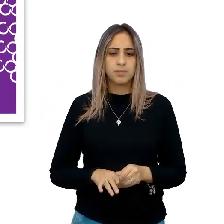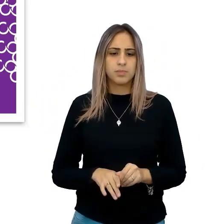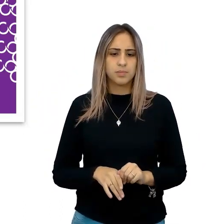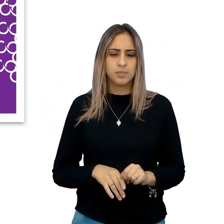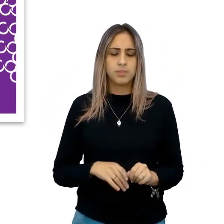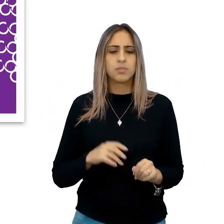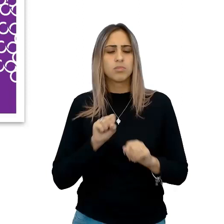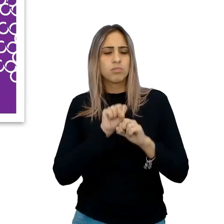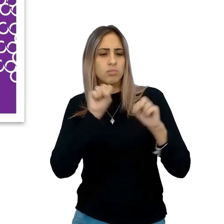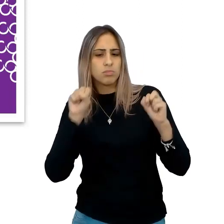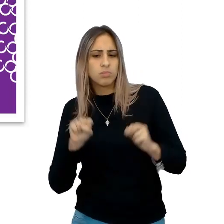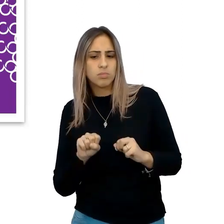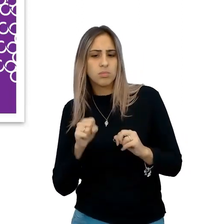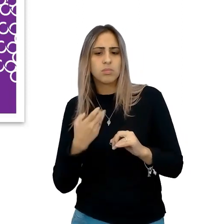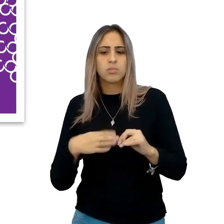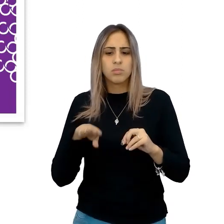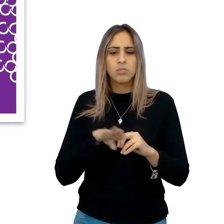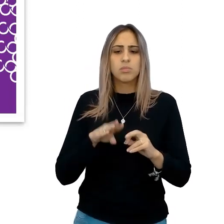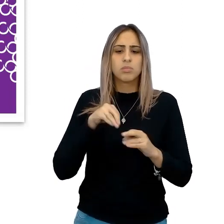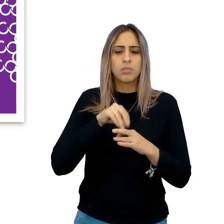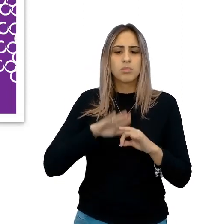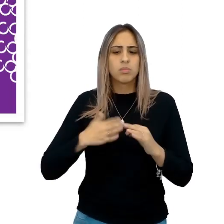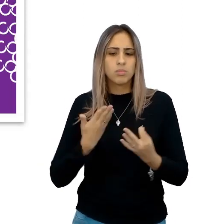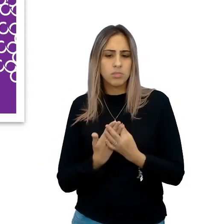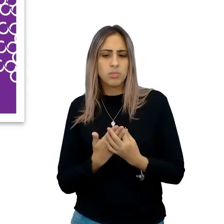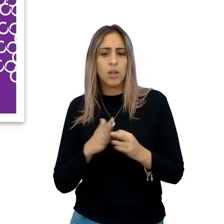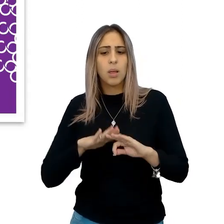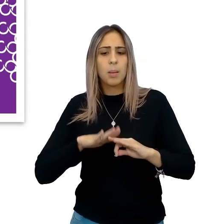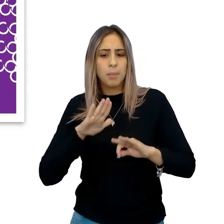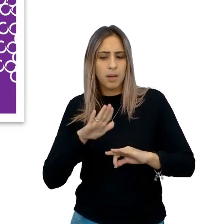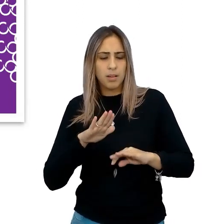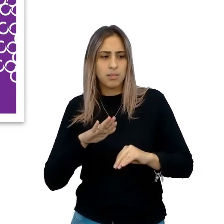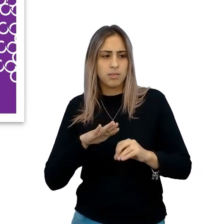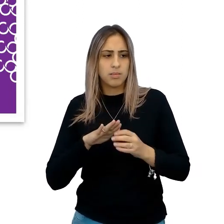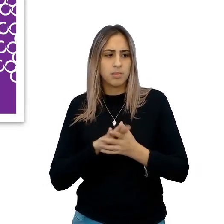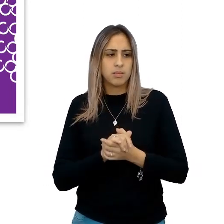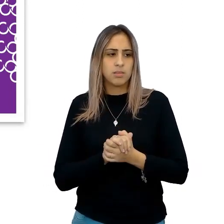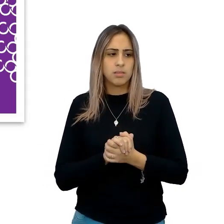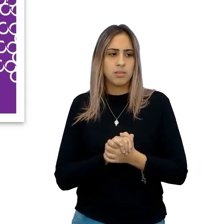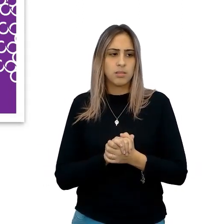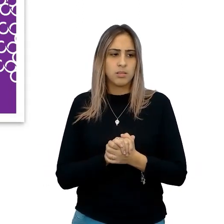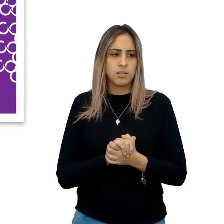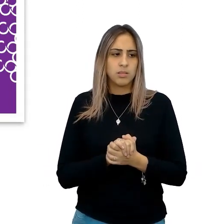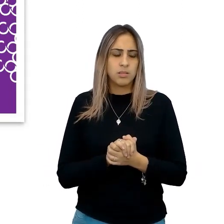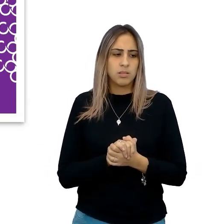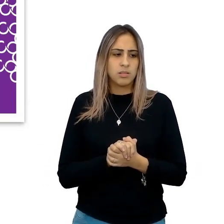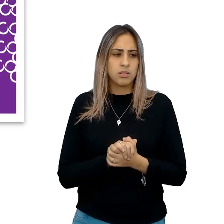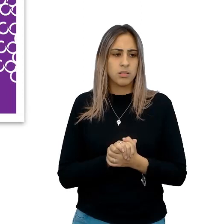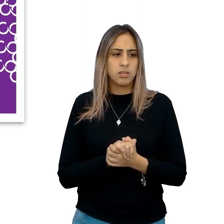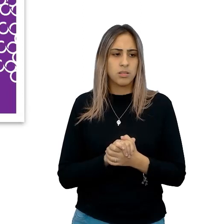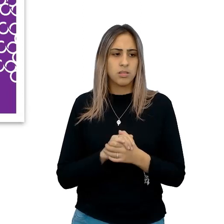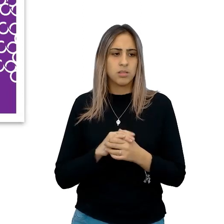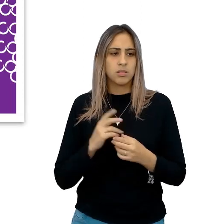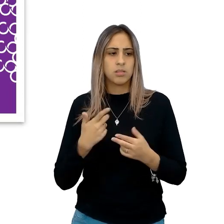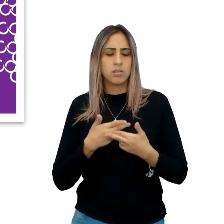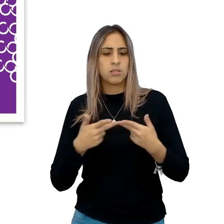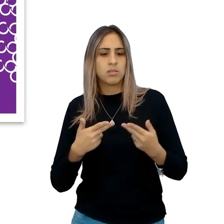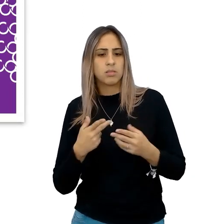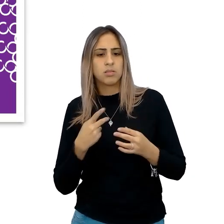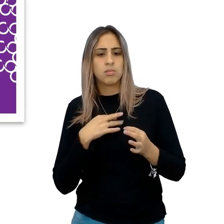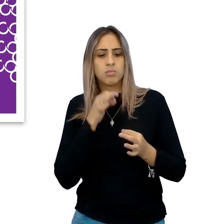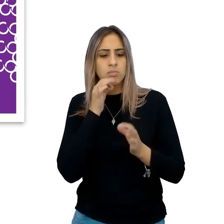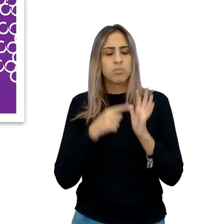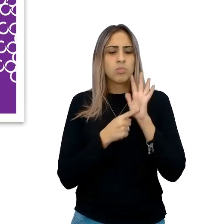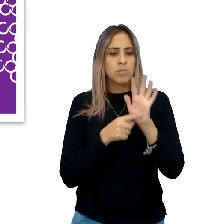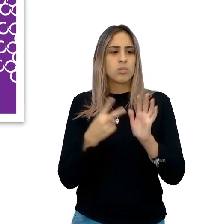site, e devem ter chegado também nas escolas, mas que os conteúdos que estavam presentes neste caderno, eles se referem